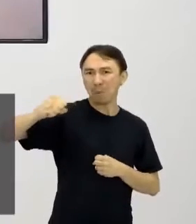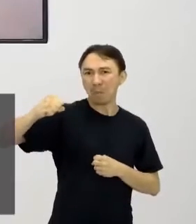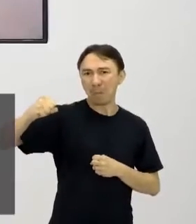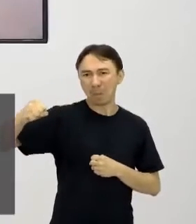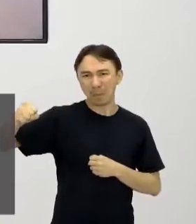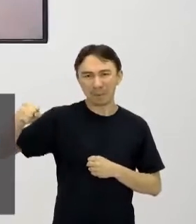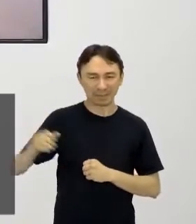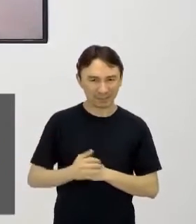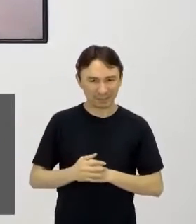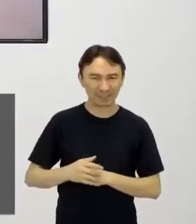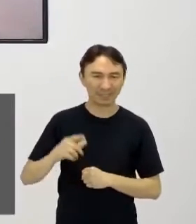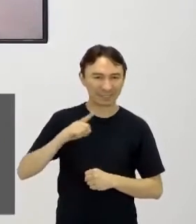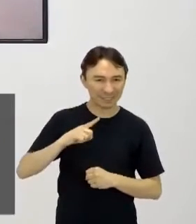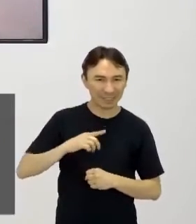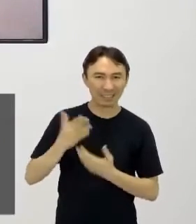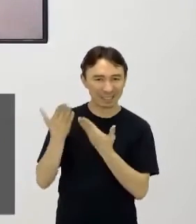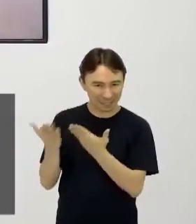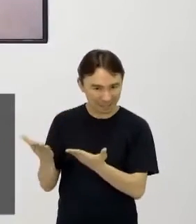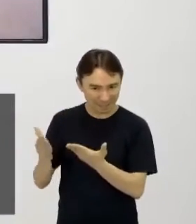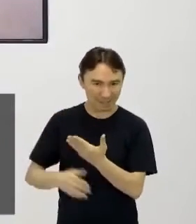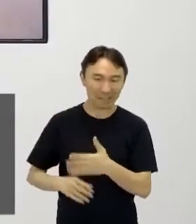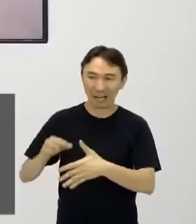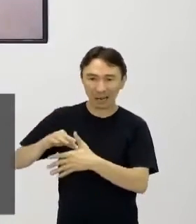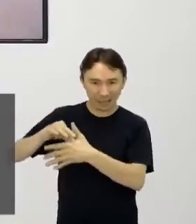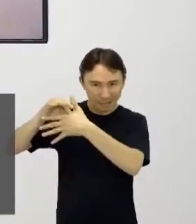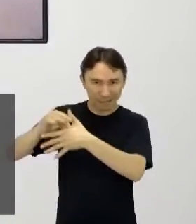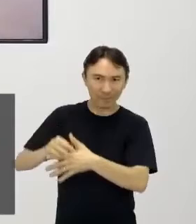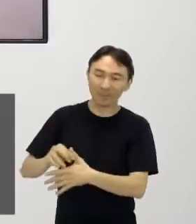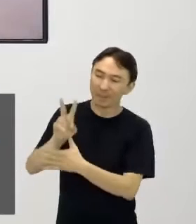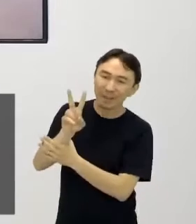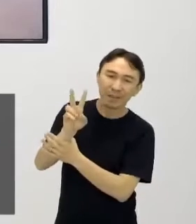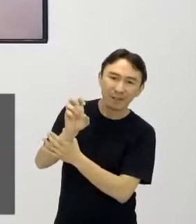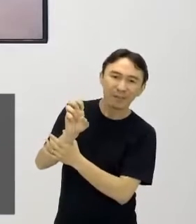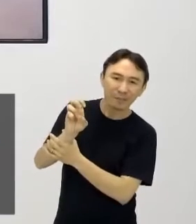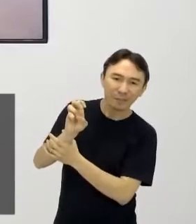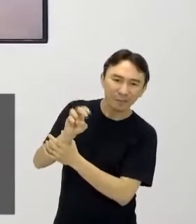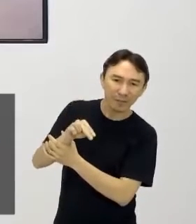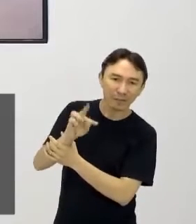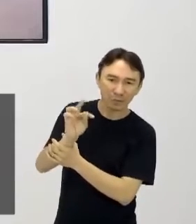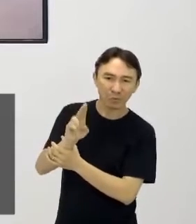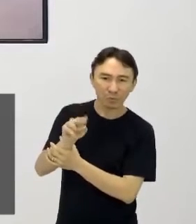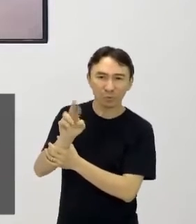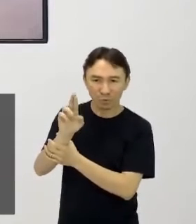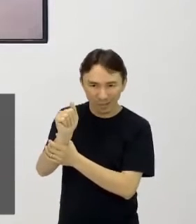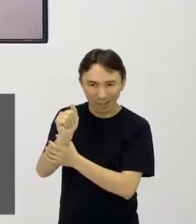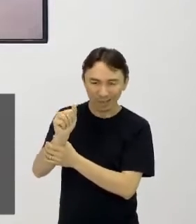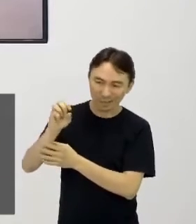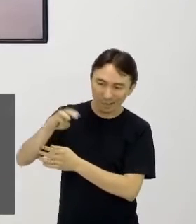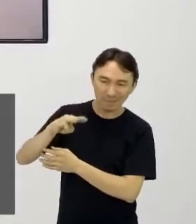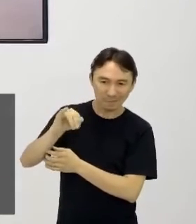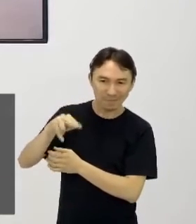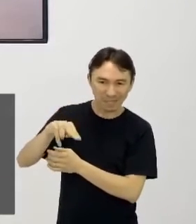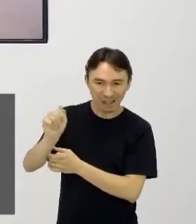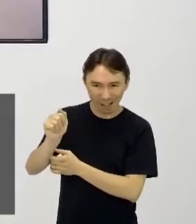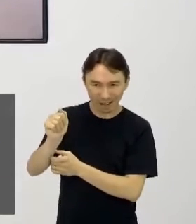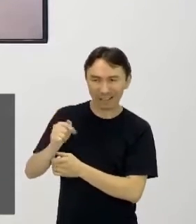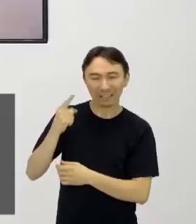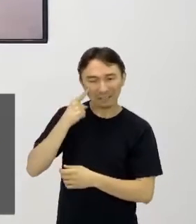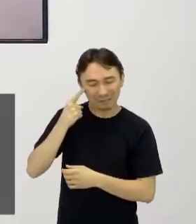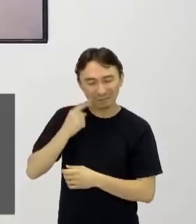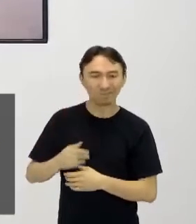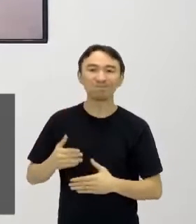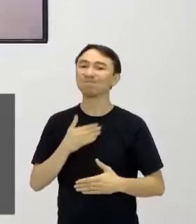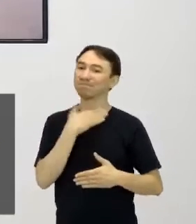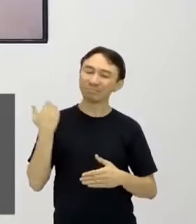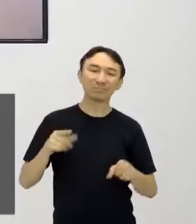citar o líder Ventura Mina, que é morto também, assassinado nessa rebelião regencial, que é a de